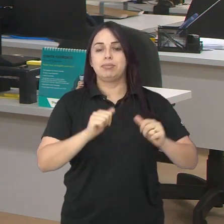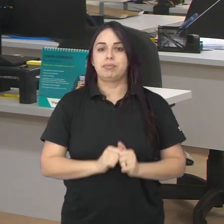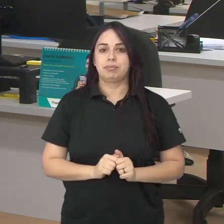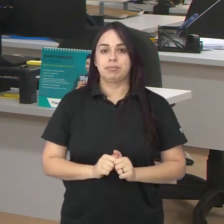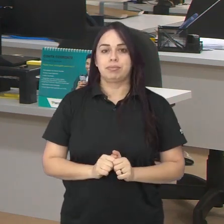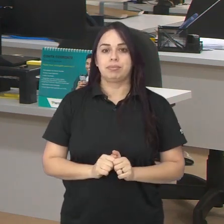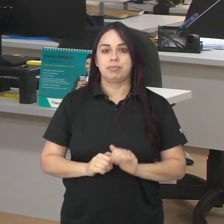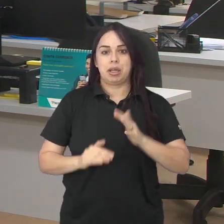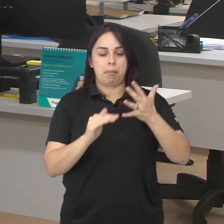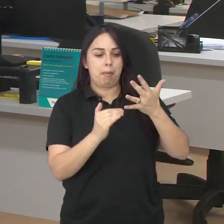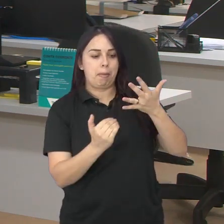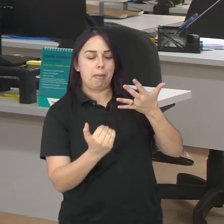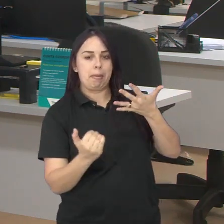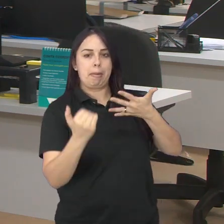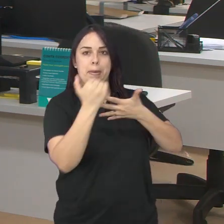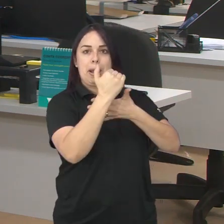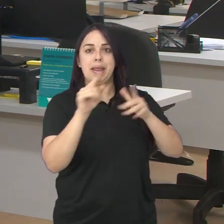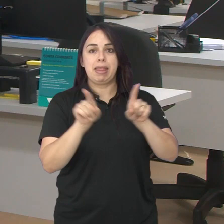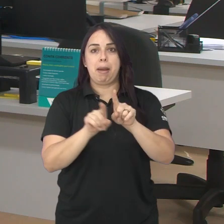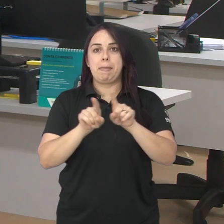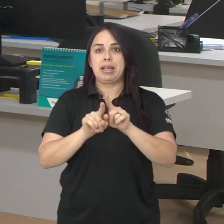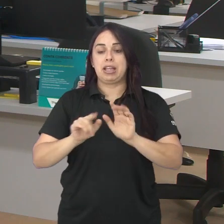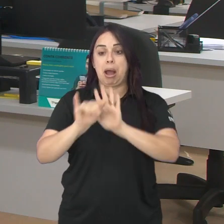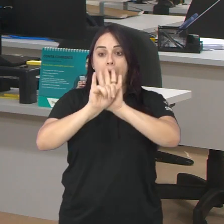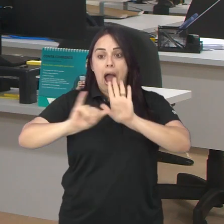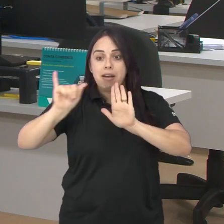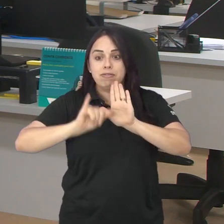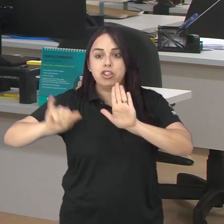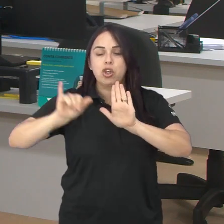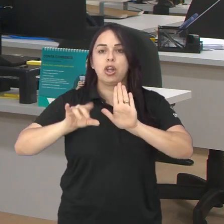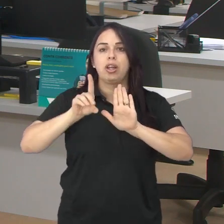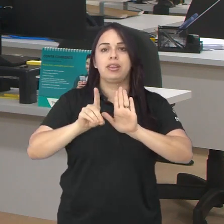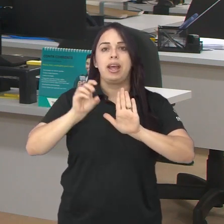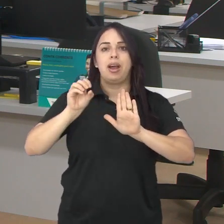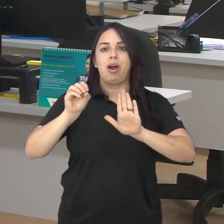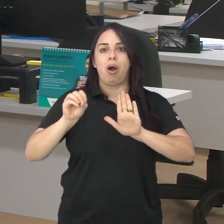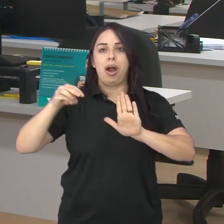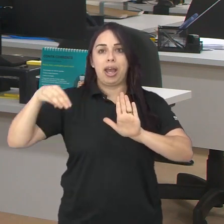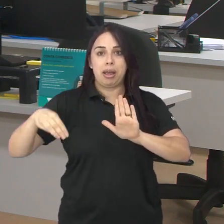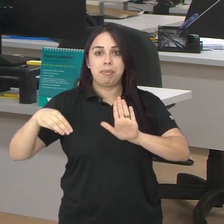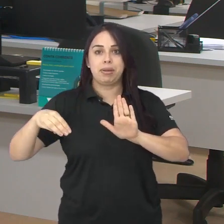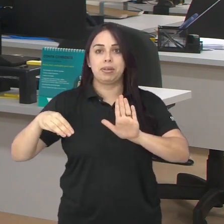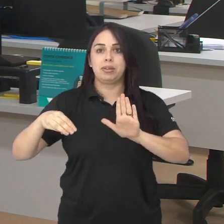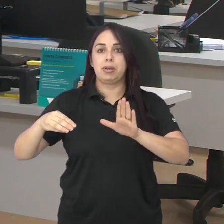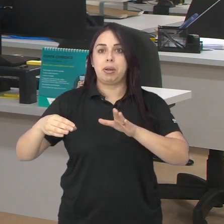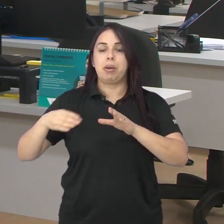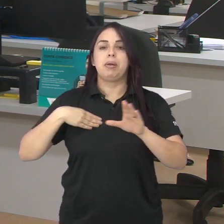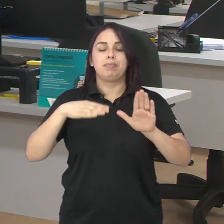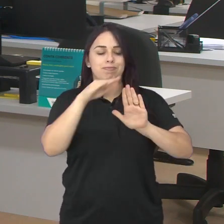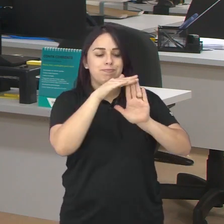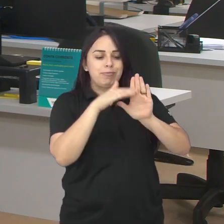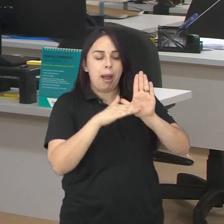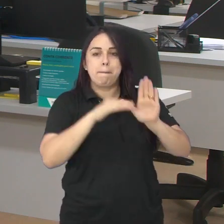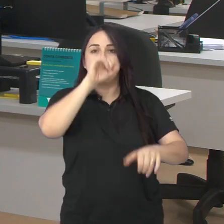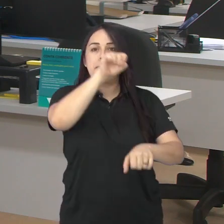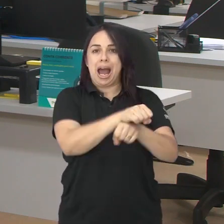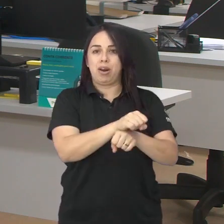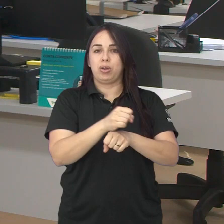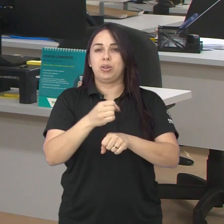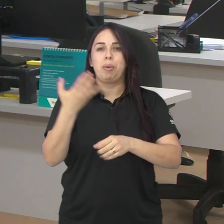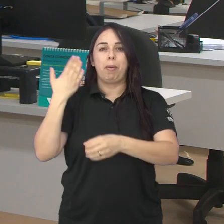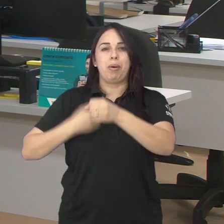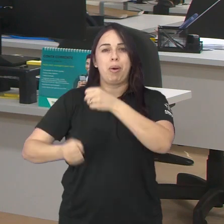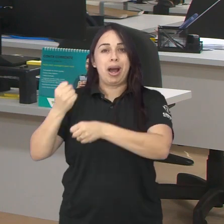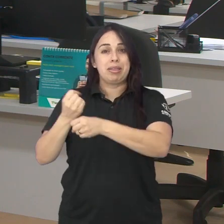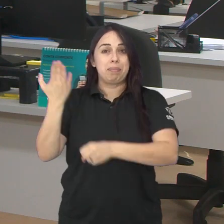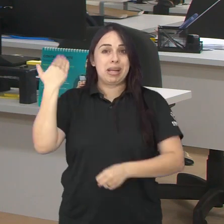Municipal. A classificação definitiva está publicada no Diário Oficial do Legislativo. O processo estava suspenso desde o dia 10